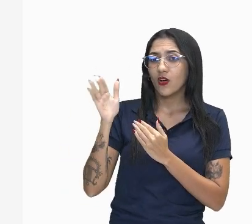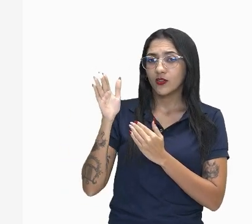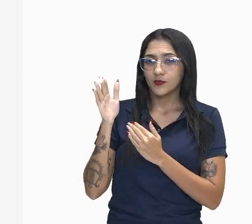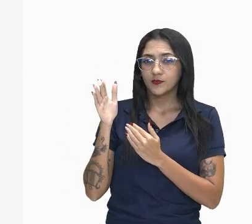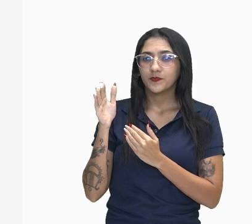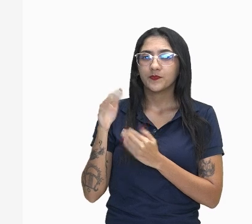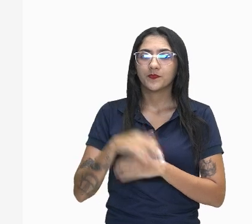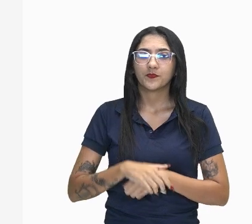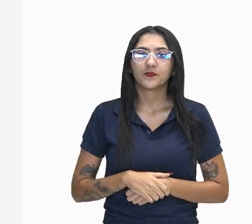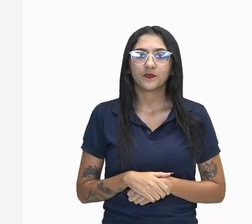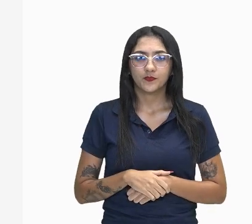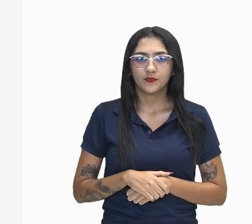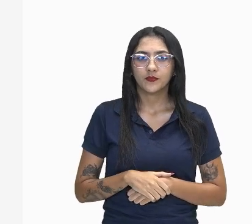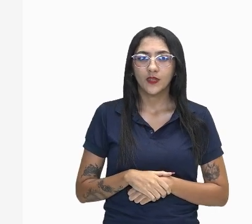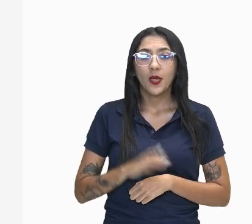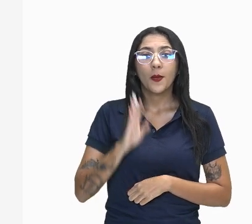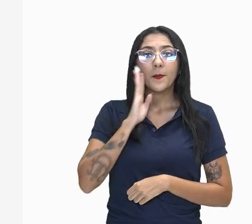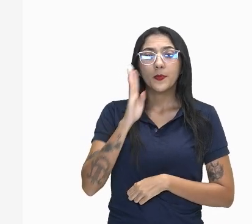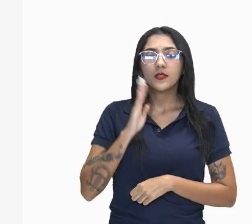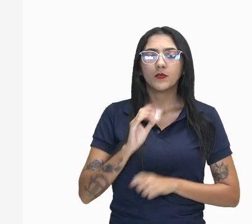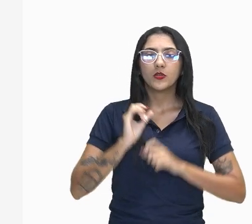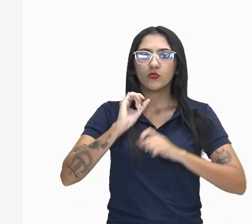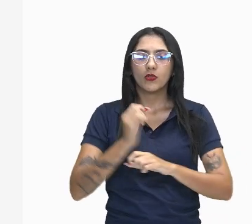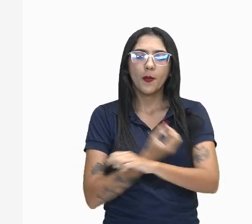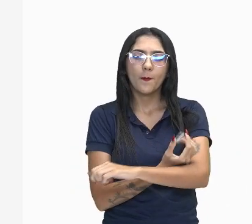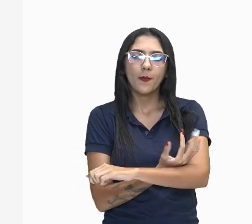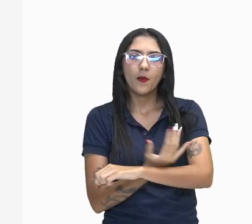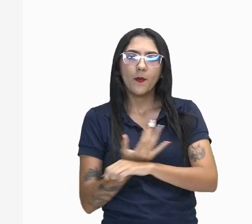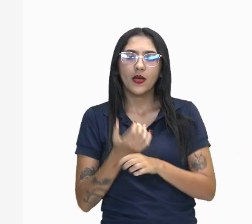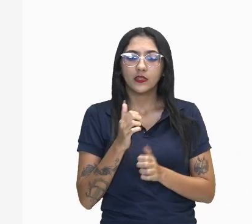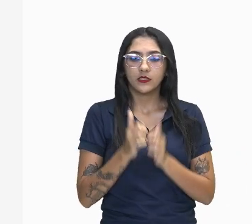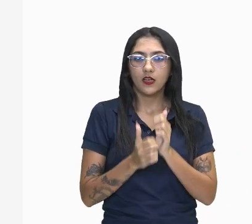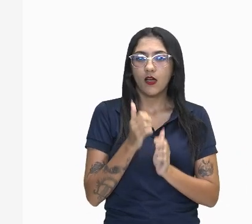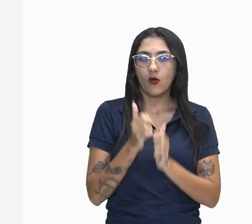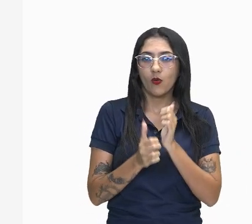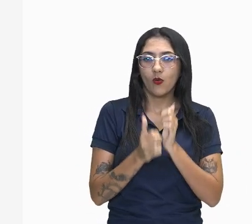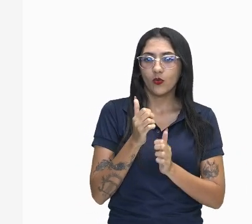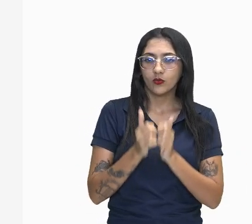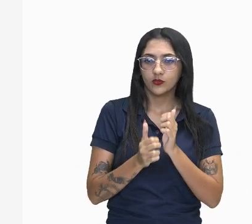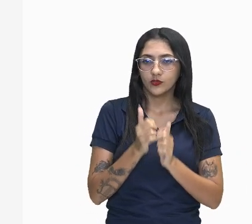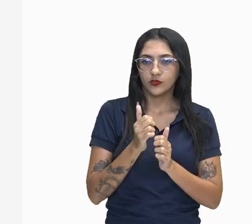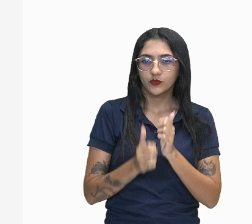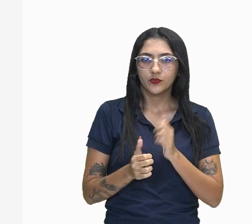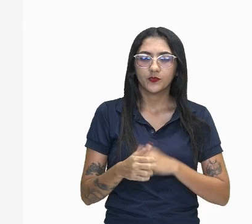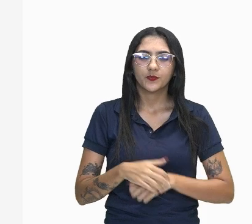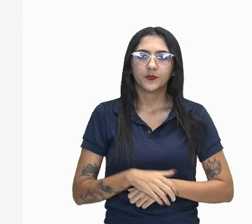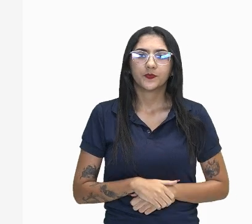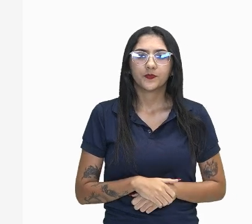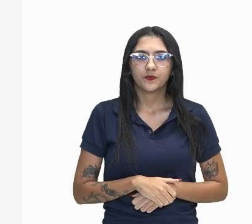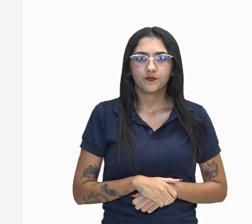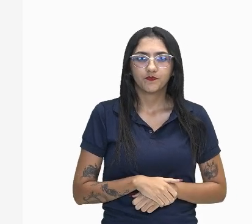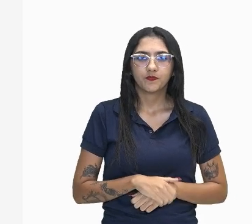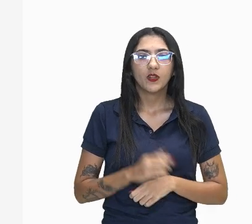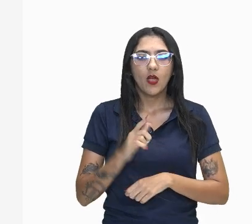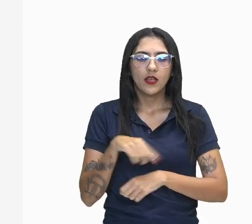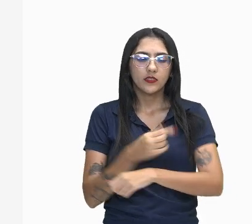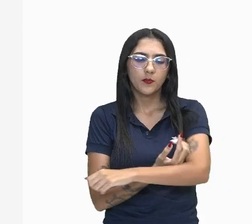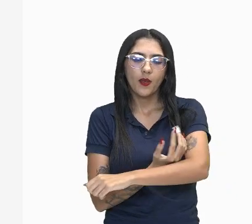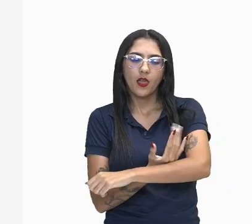voltada principalmente para o cultivo de arroz, tá? As